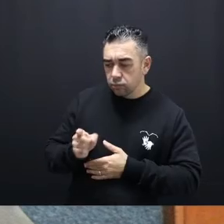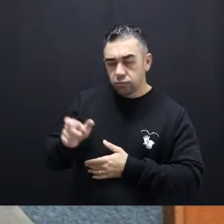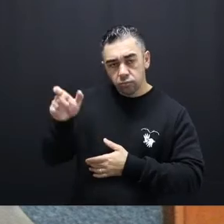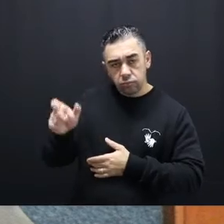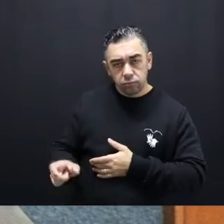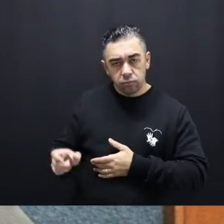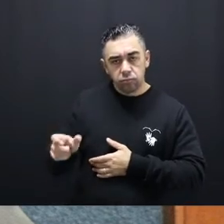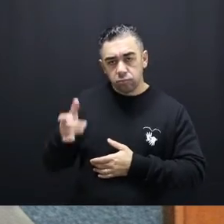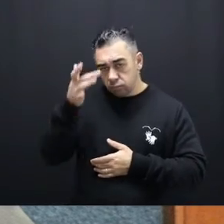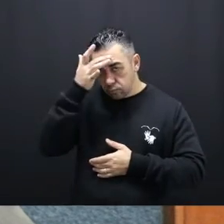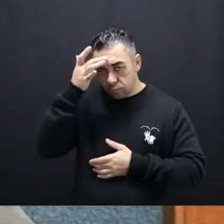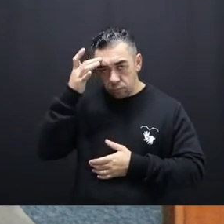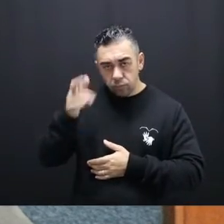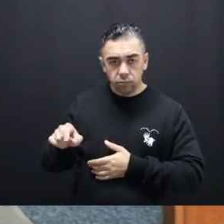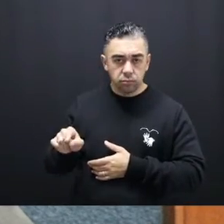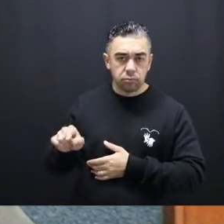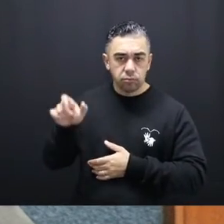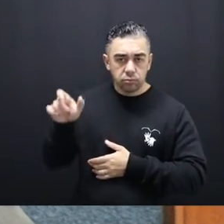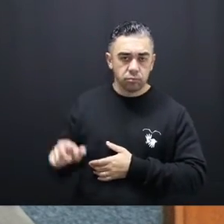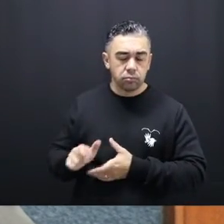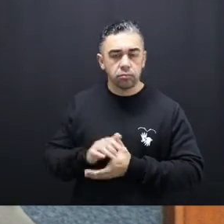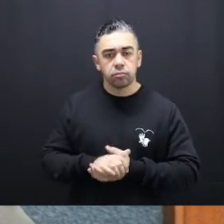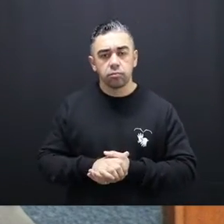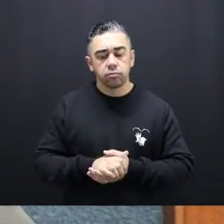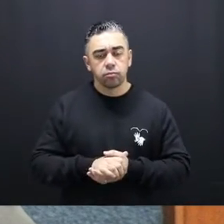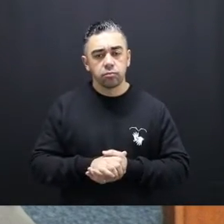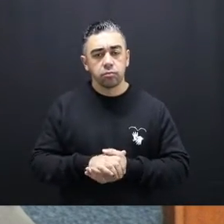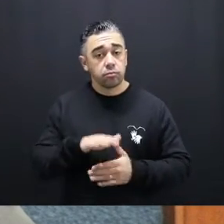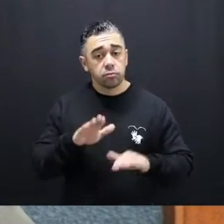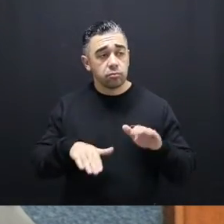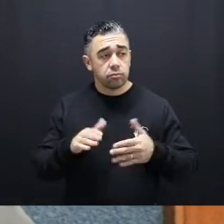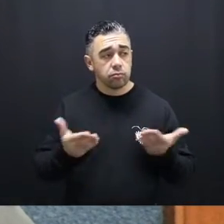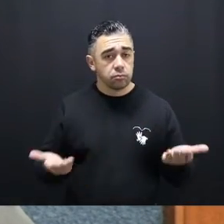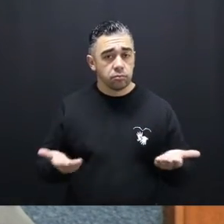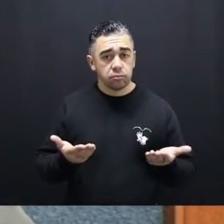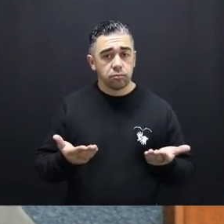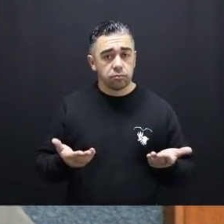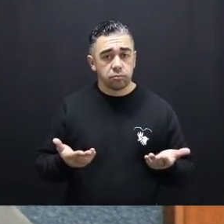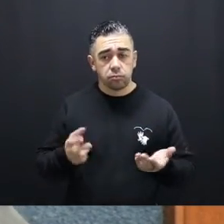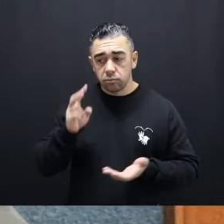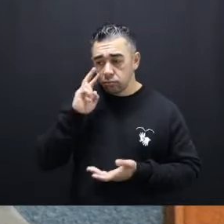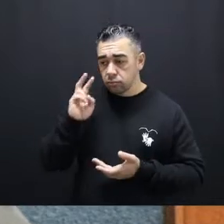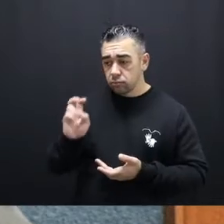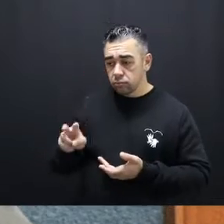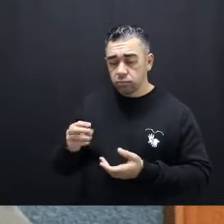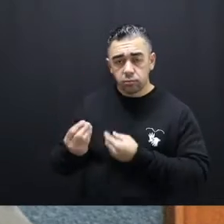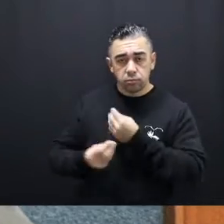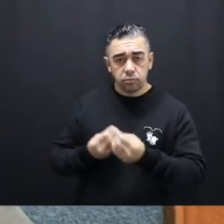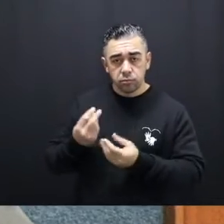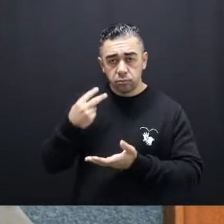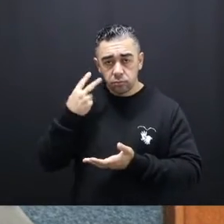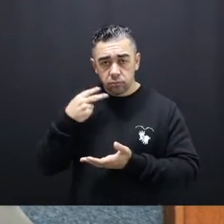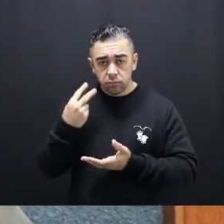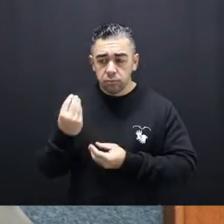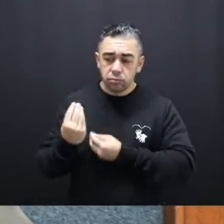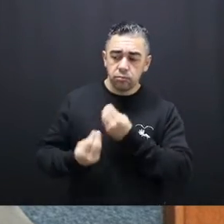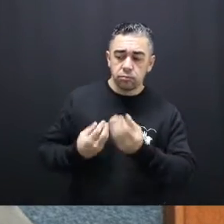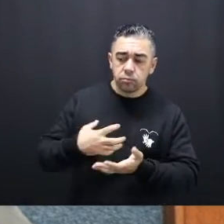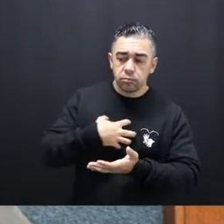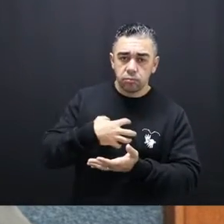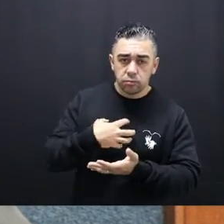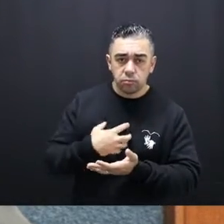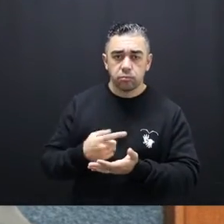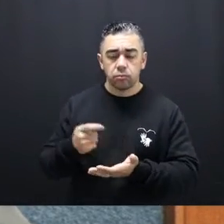pessoa E aí as vezes as pessoas e olha a conduta do vereador apegado